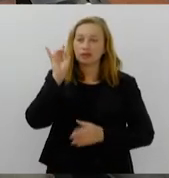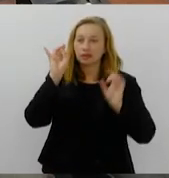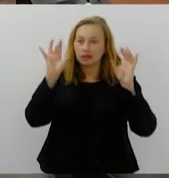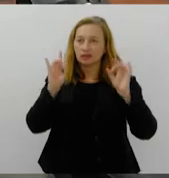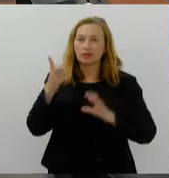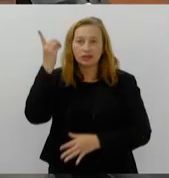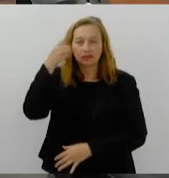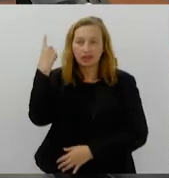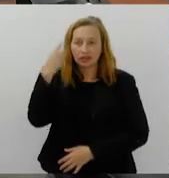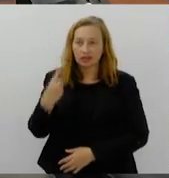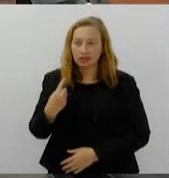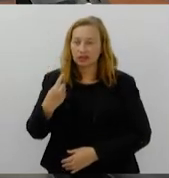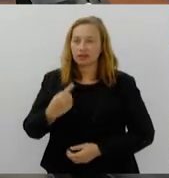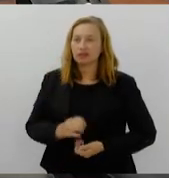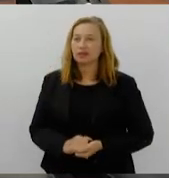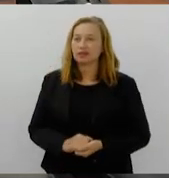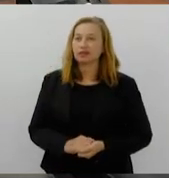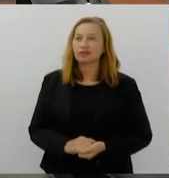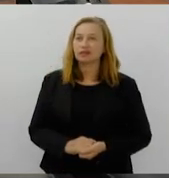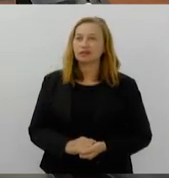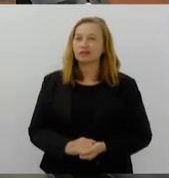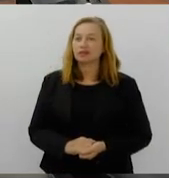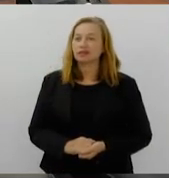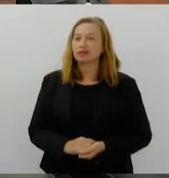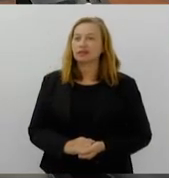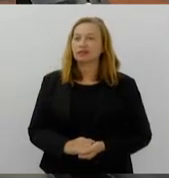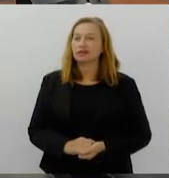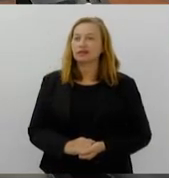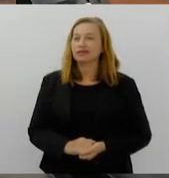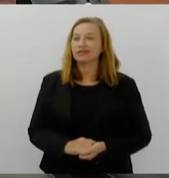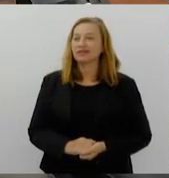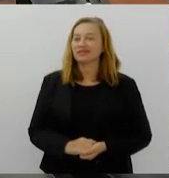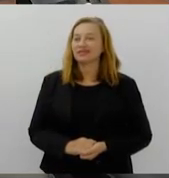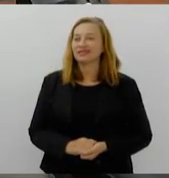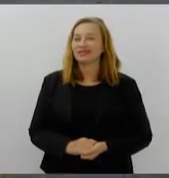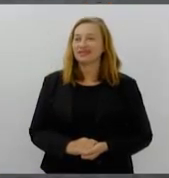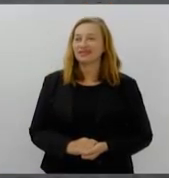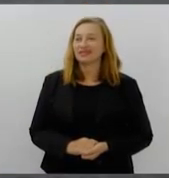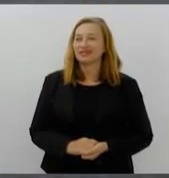Dani Monteiro. Foi passando, olhando para o microfone.